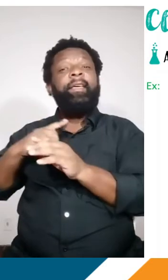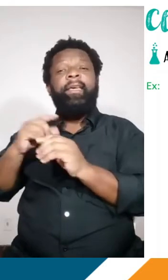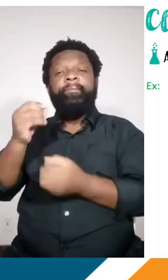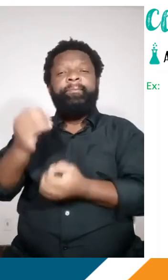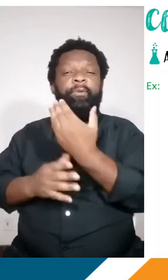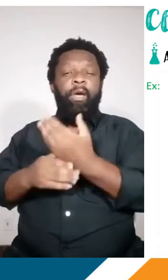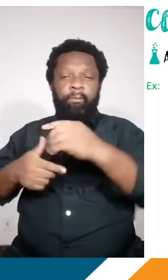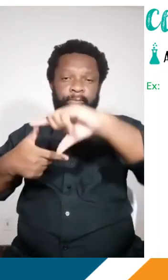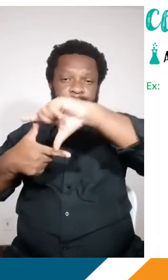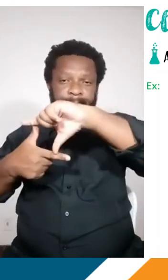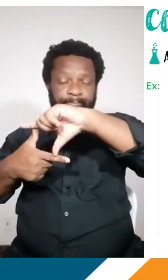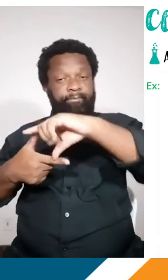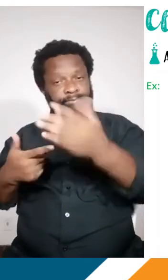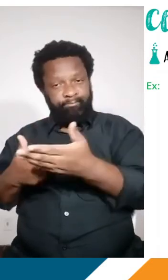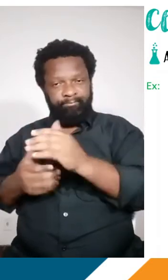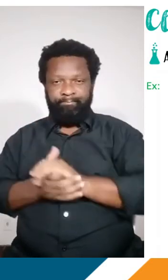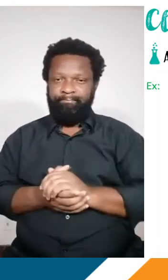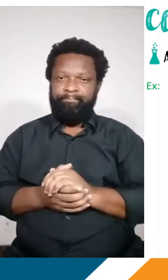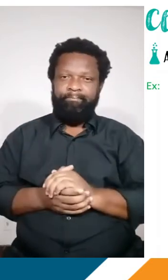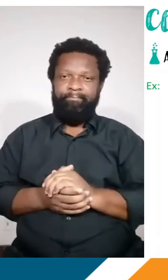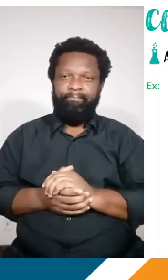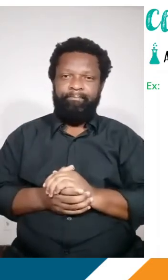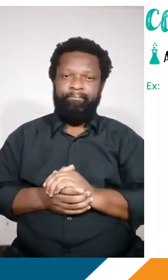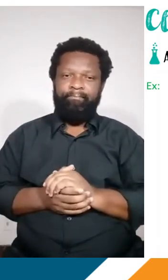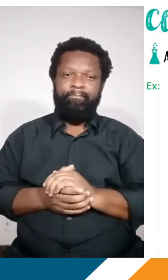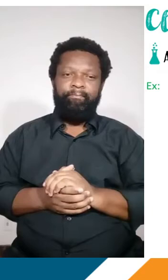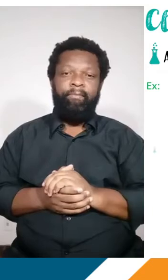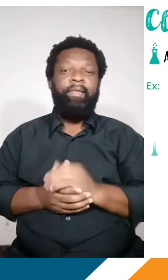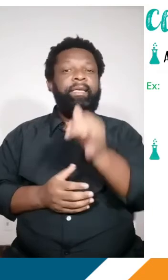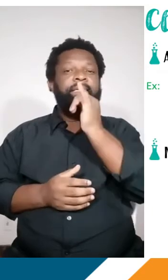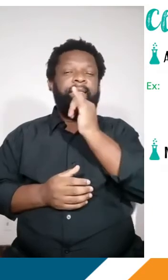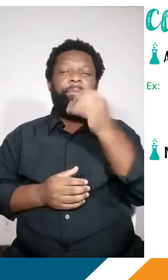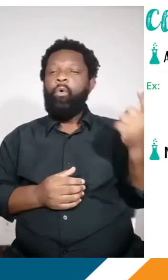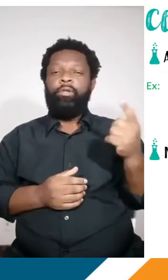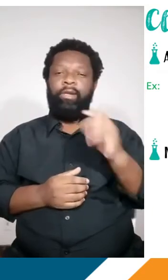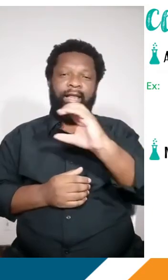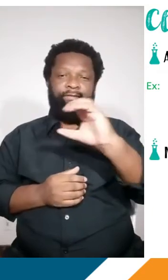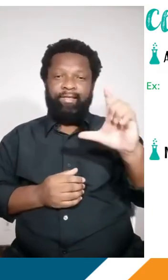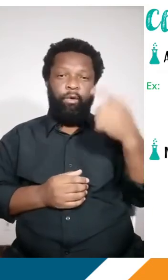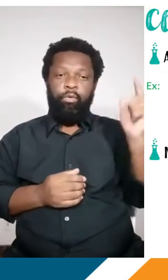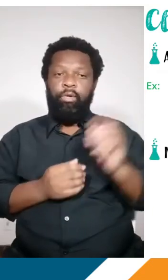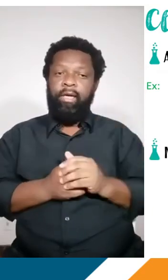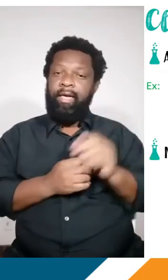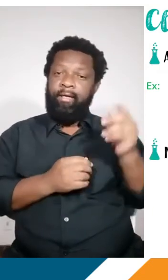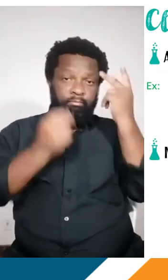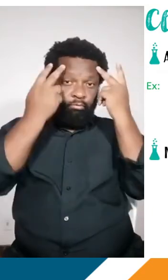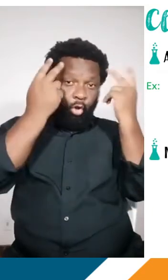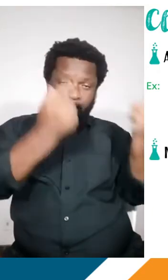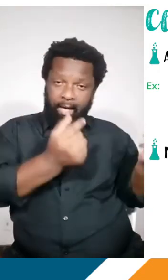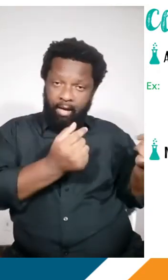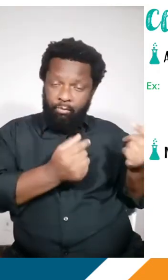vai formar aí um polígono, nesse caso, um quadrado. Outro tipo de classificação é entre normal